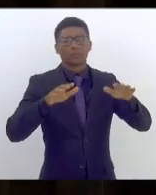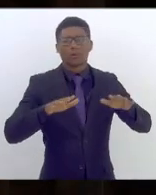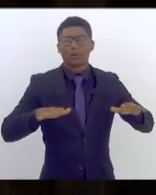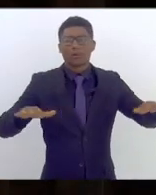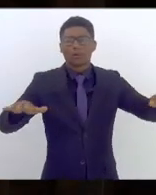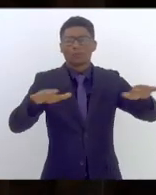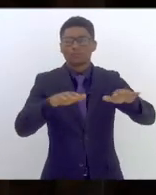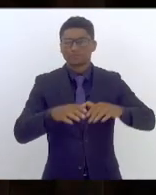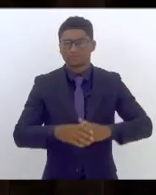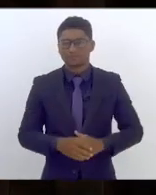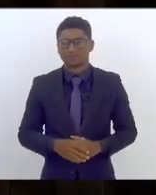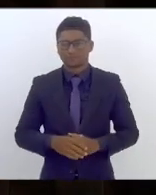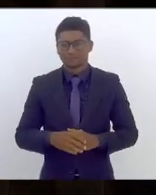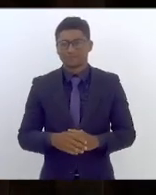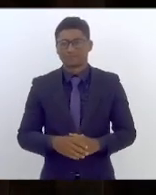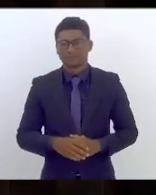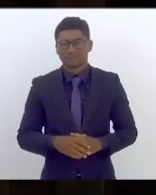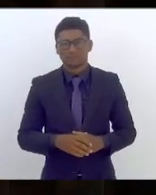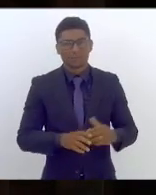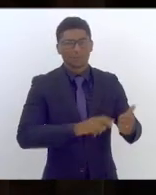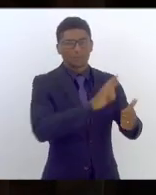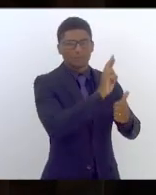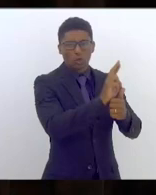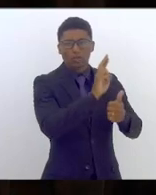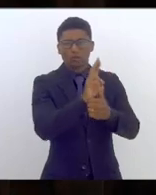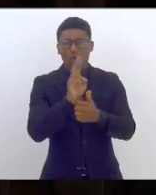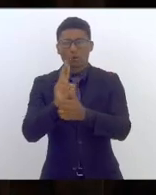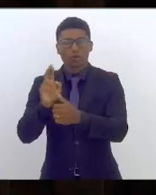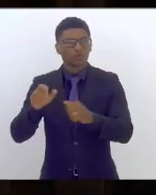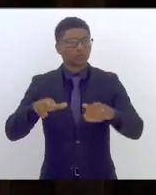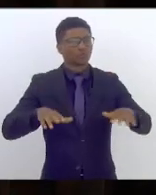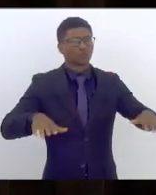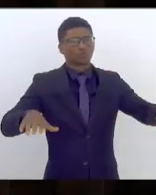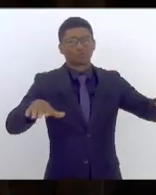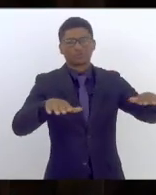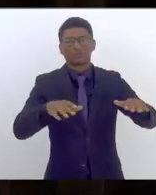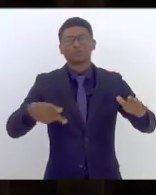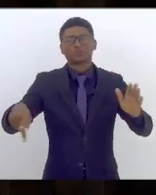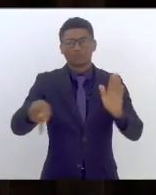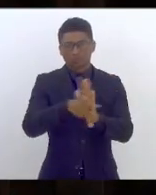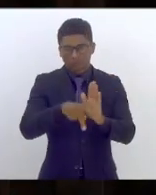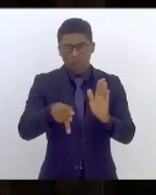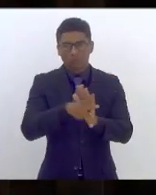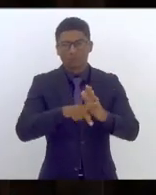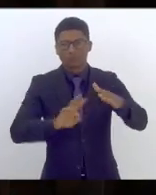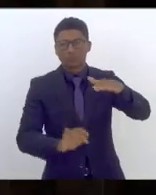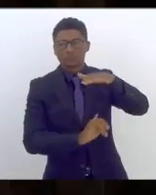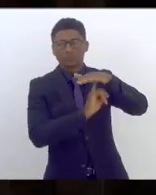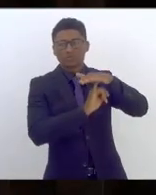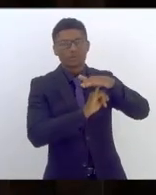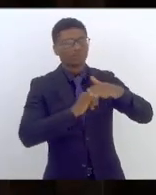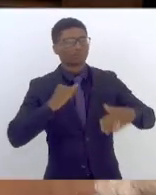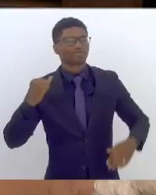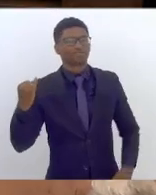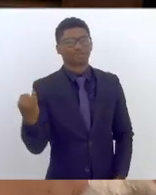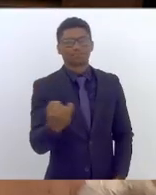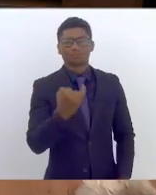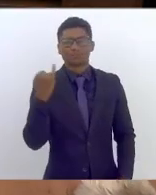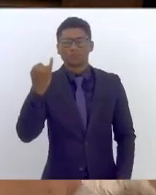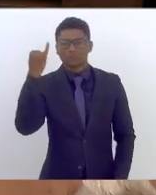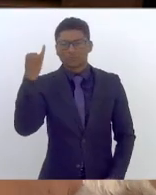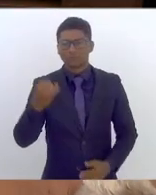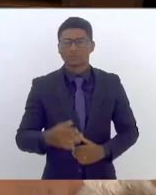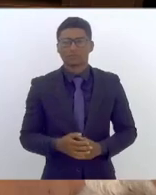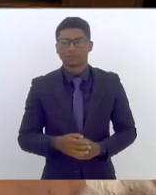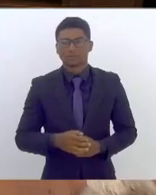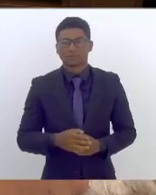todos os procuradoras e Os Procuradores que pertencem essa instituição fundamental para a construção